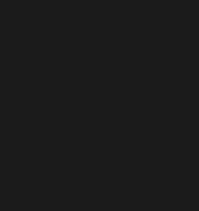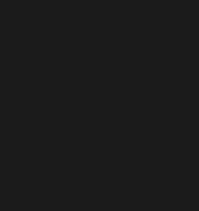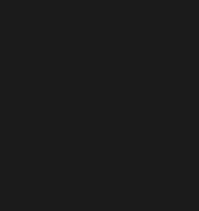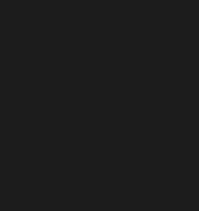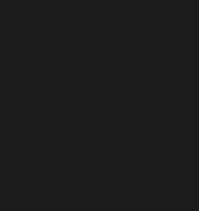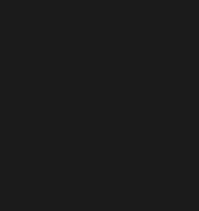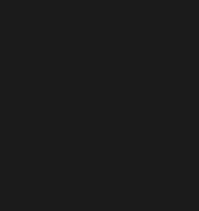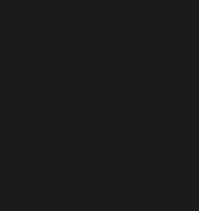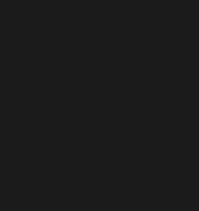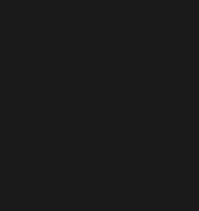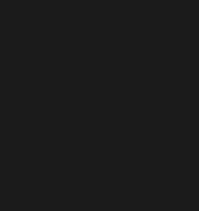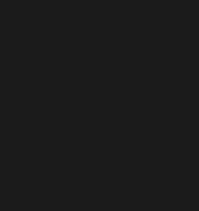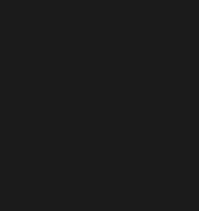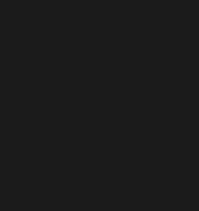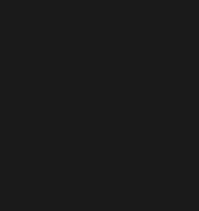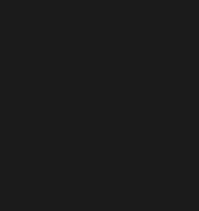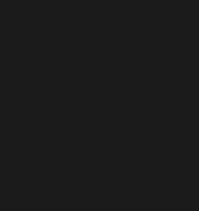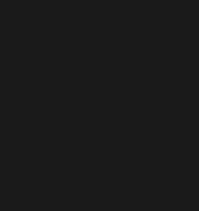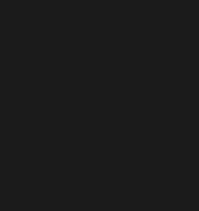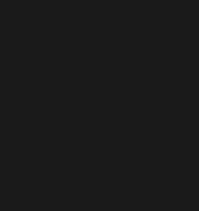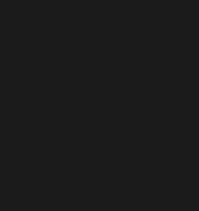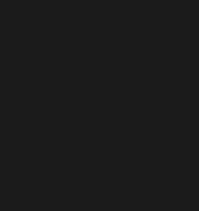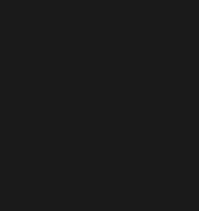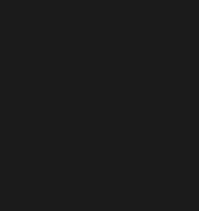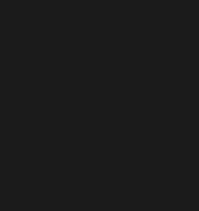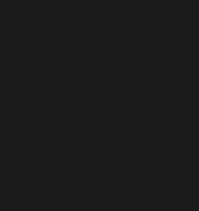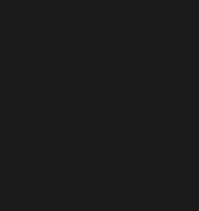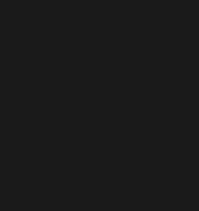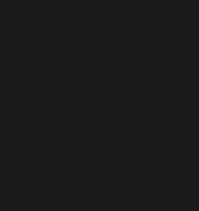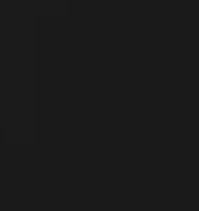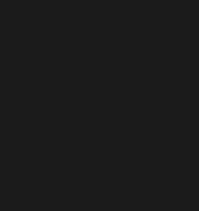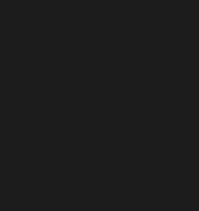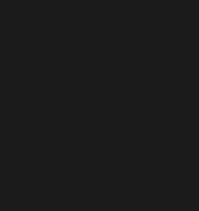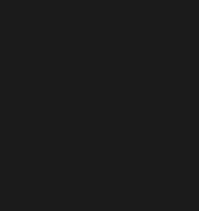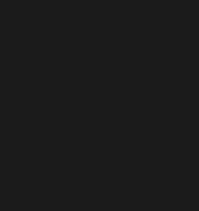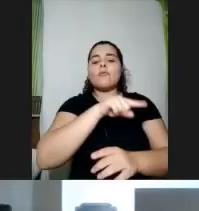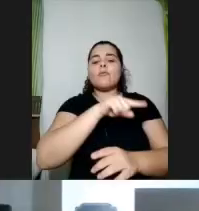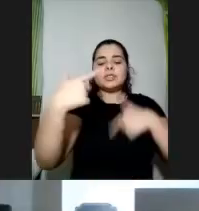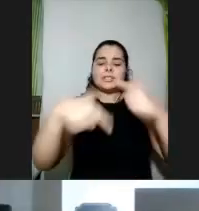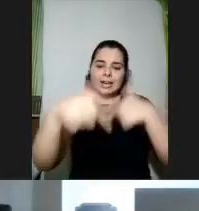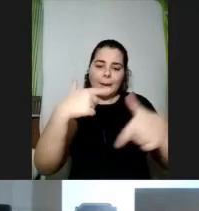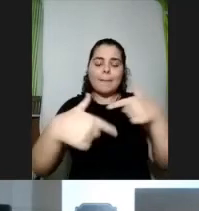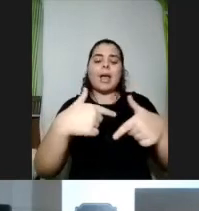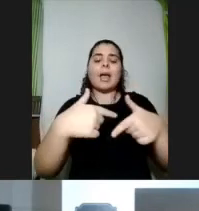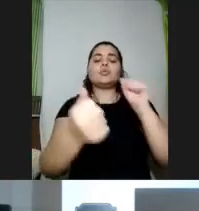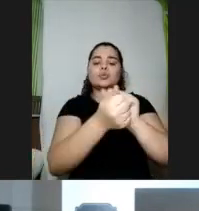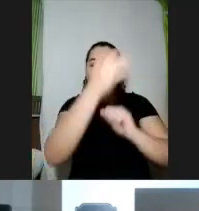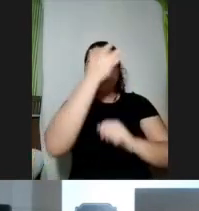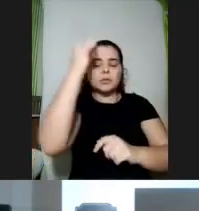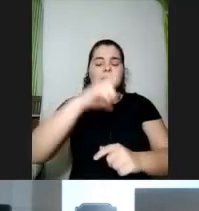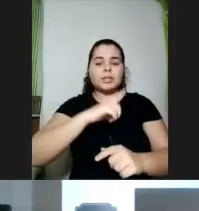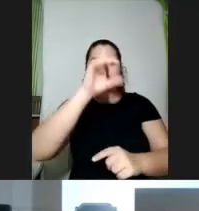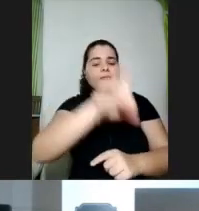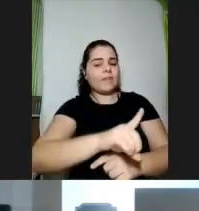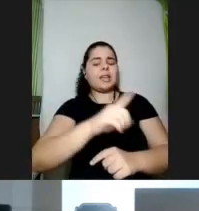aqui trabalham com pessoas com deficiência e a gente sabe aí que a gente tem uma série de questões, acabam sendo pessoas